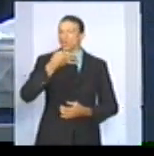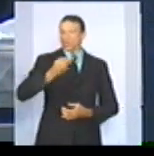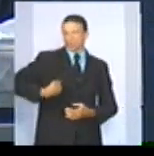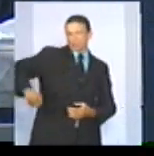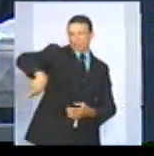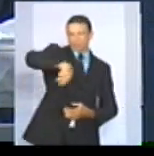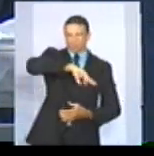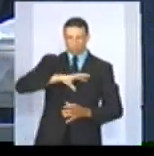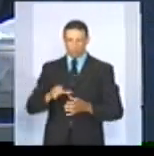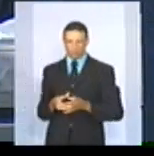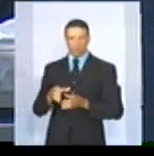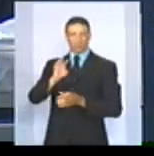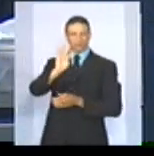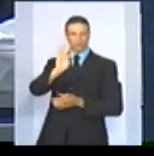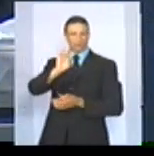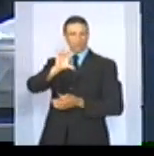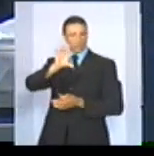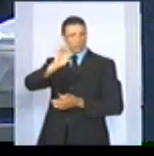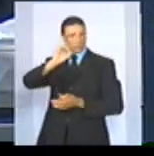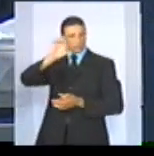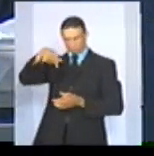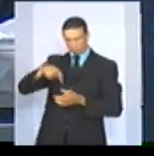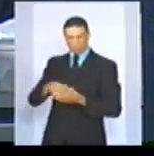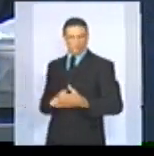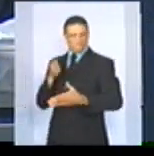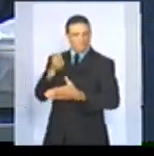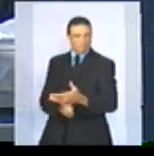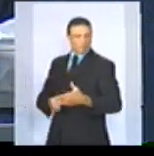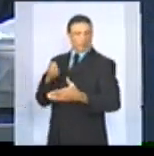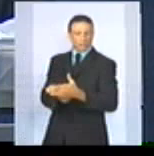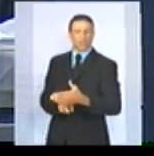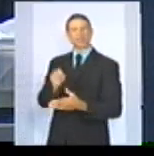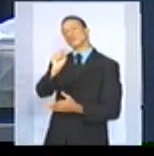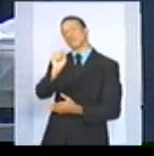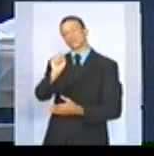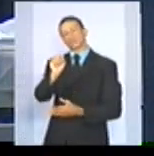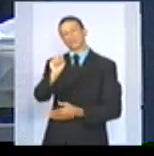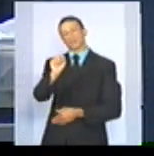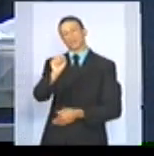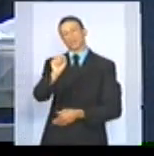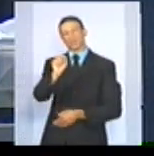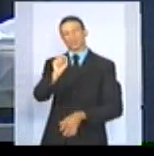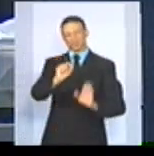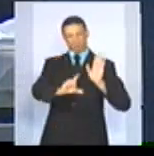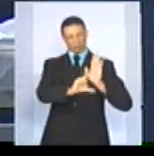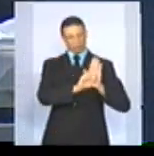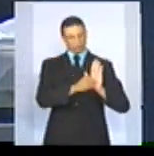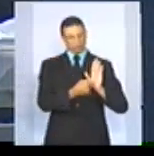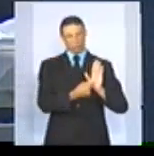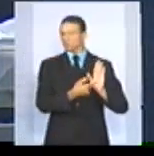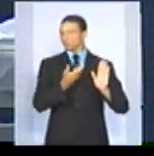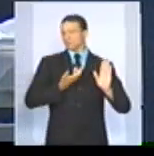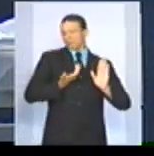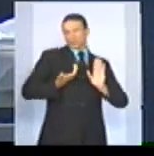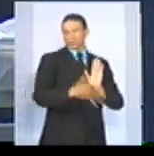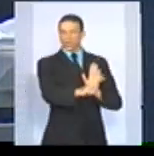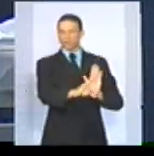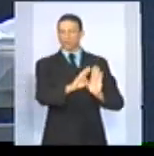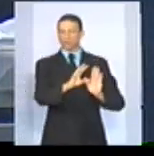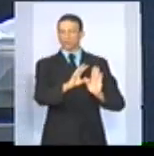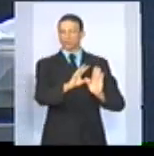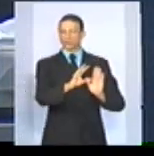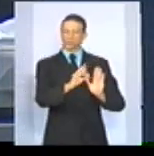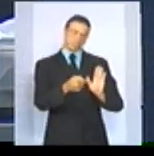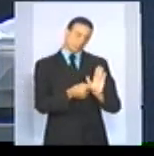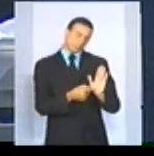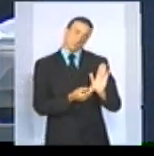do Instituto Telecom vemos defender aqui é o seguinte não é a lei que nós queremos é a lei